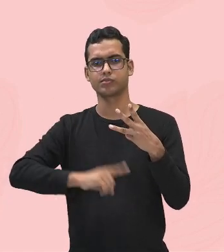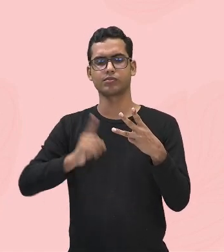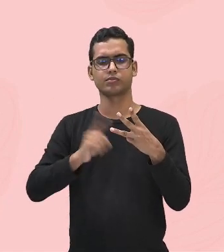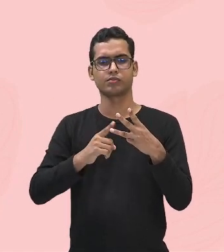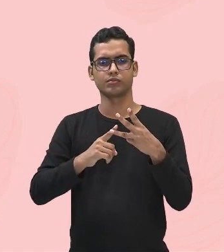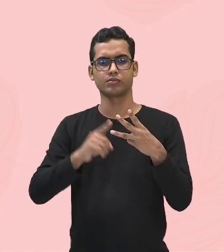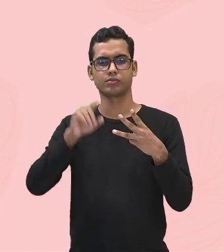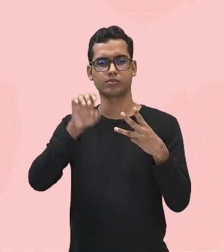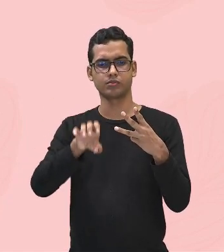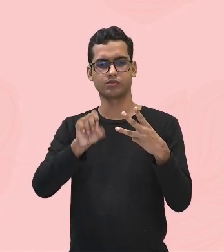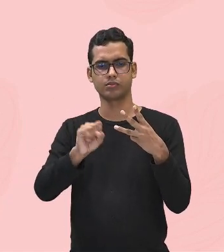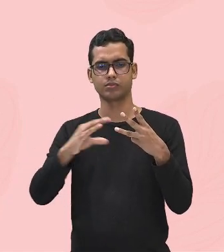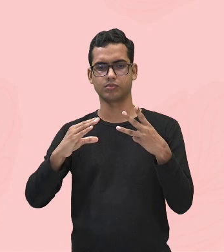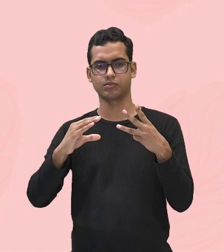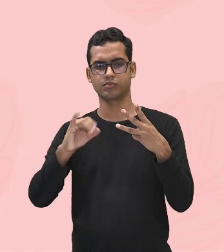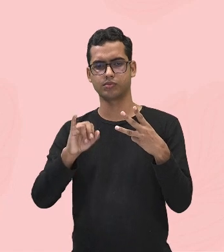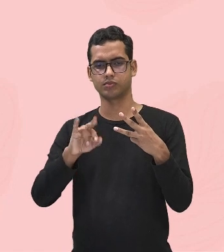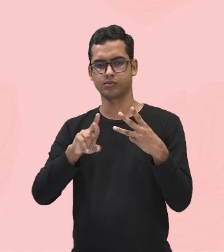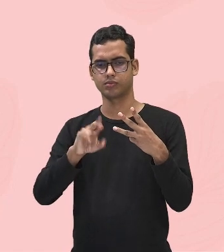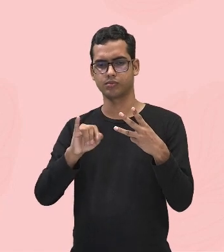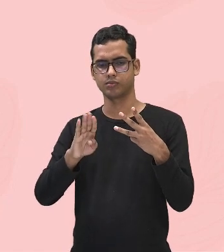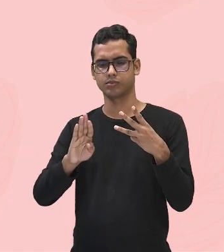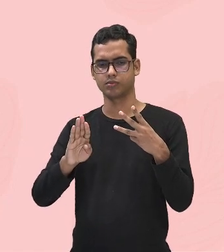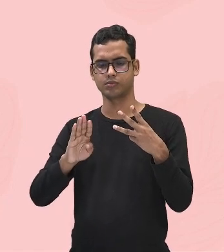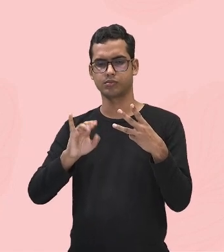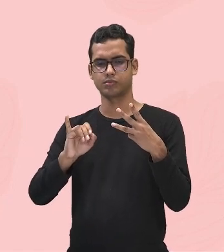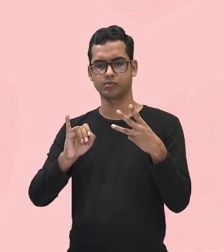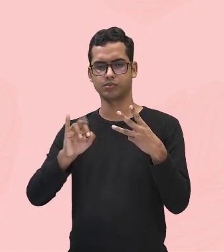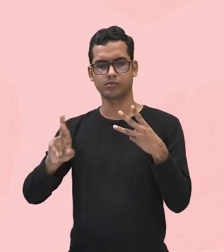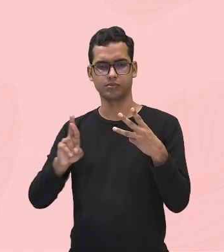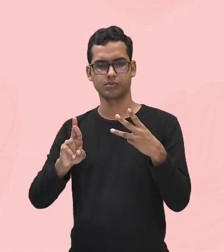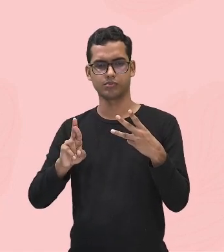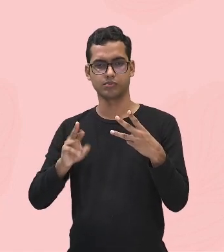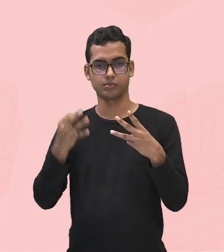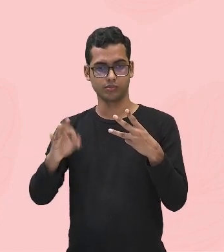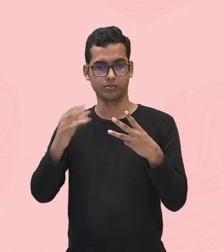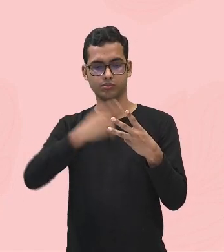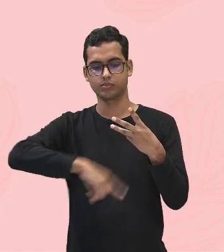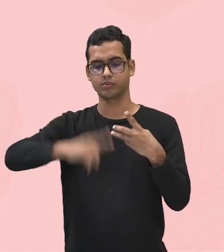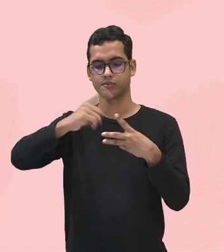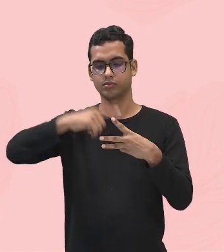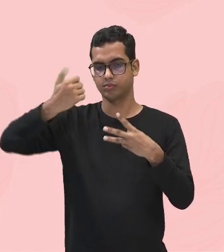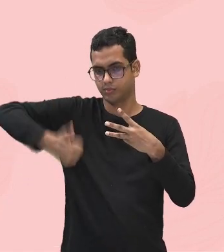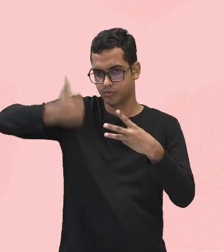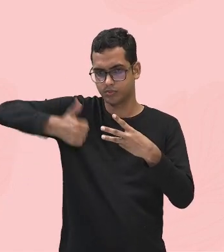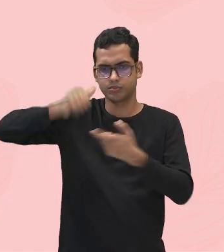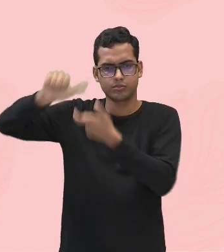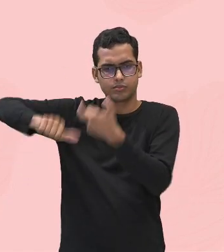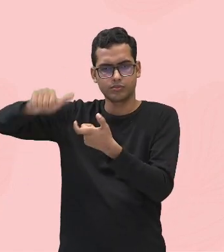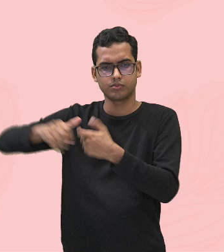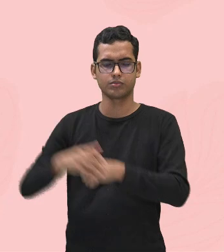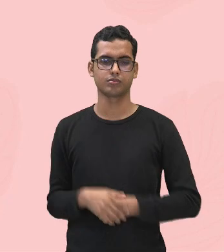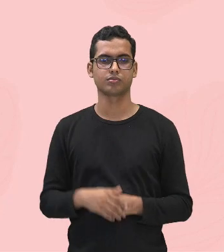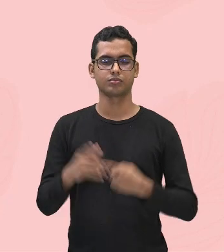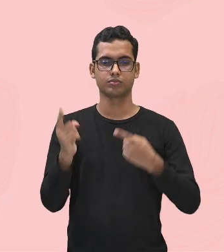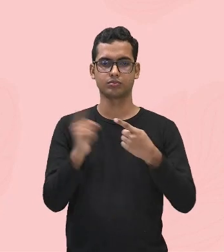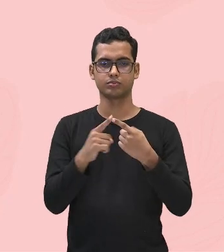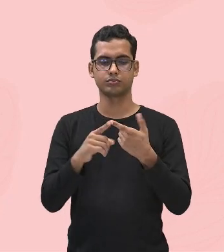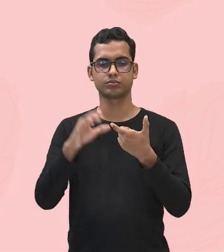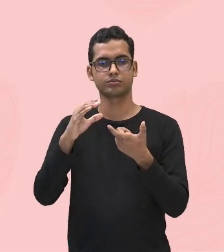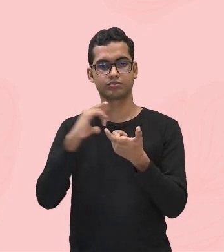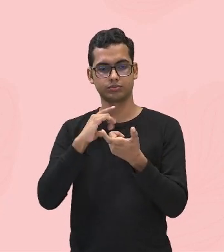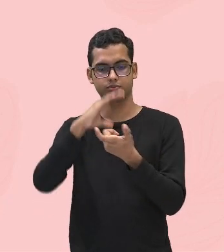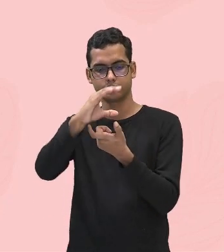sendo um verbo de primeira conjugação. Então, o que eu faço? Eu tiro